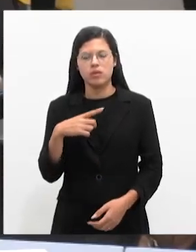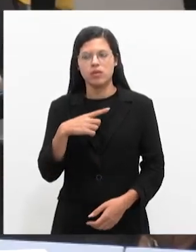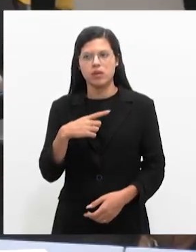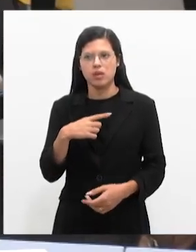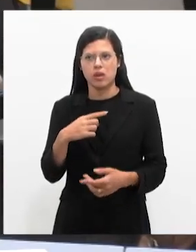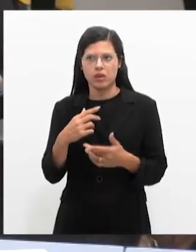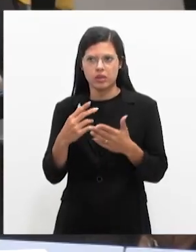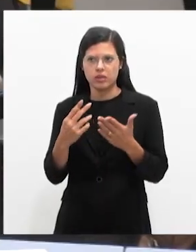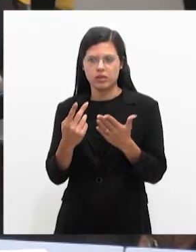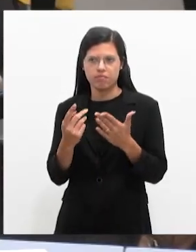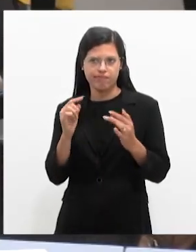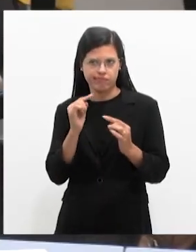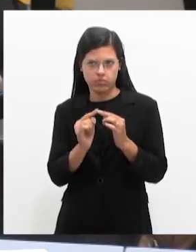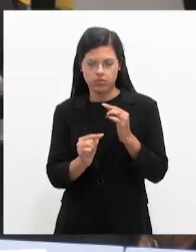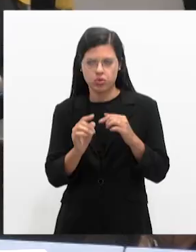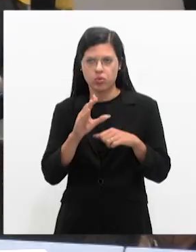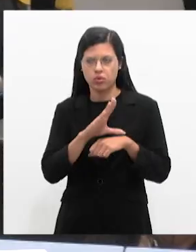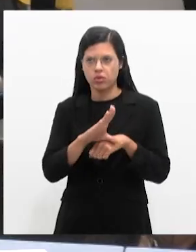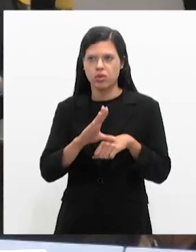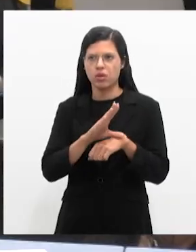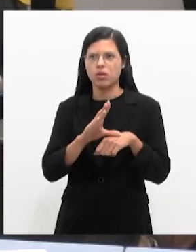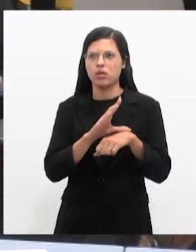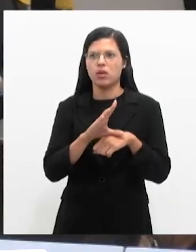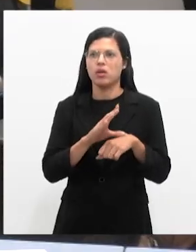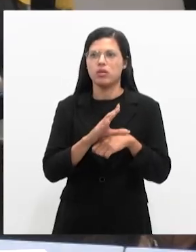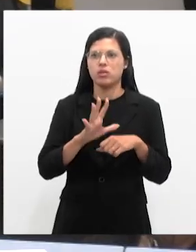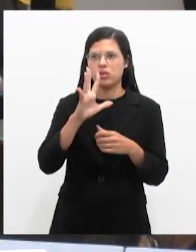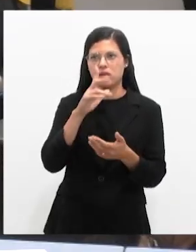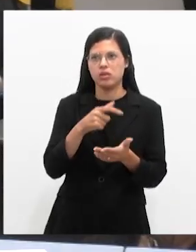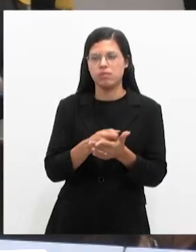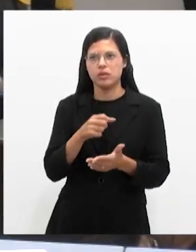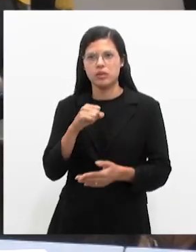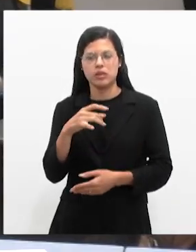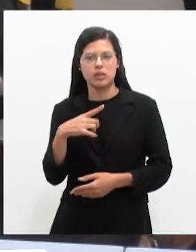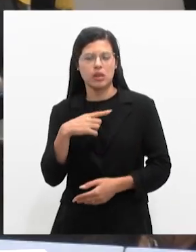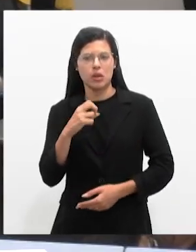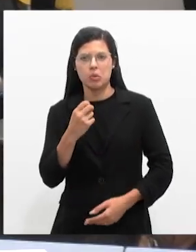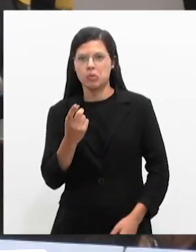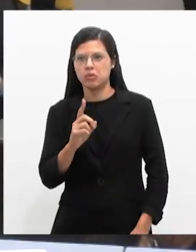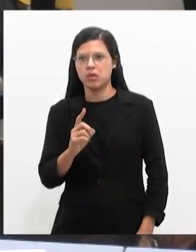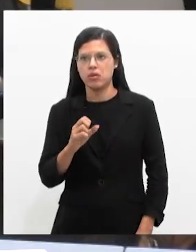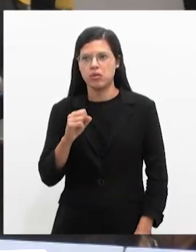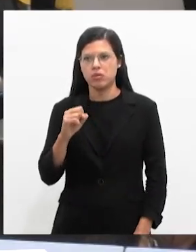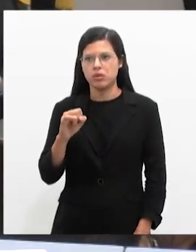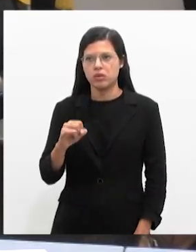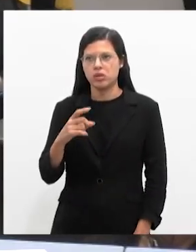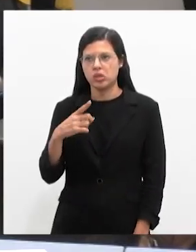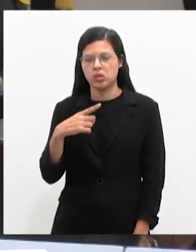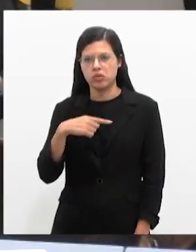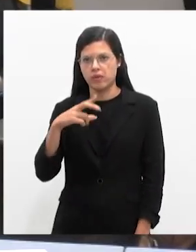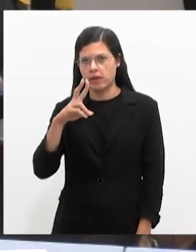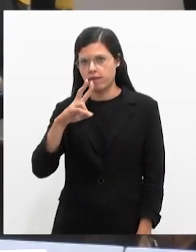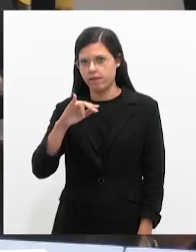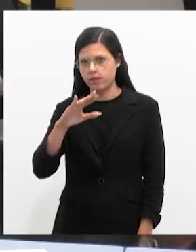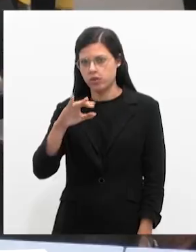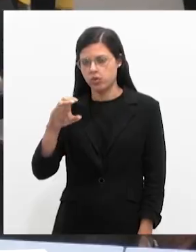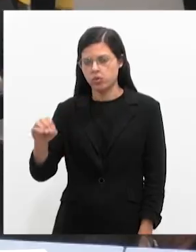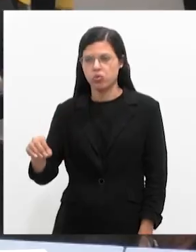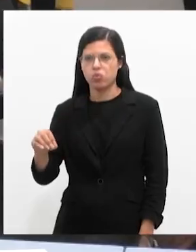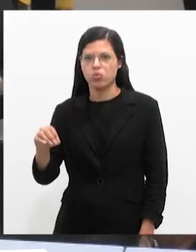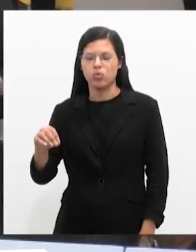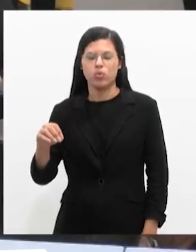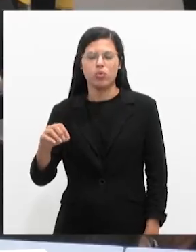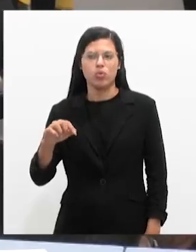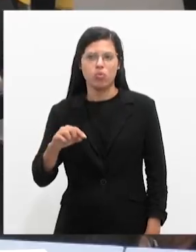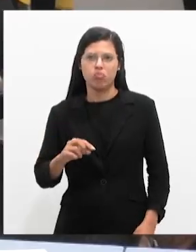constitucionalidade, decidimos nós se temos ou não. Se tiver, ele é inconstitucional. Se achar que não tem, segue em